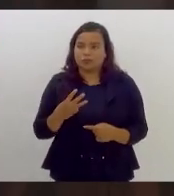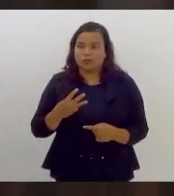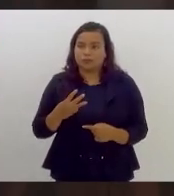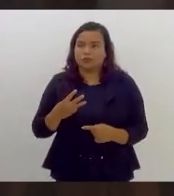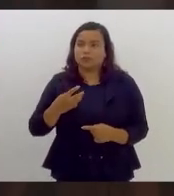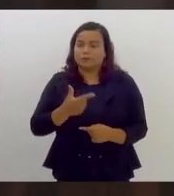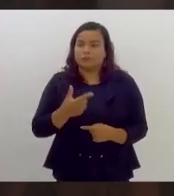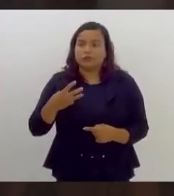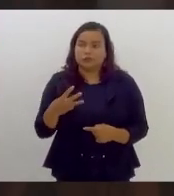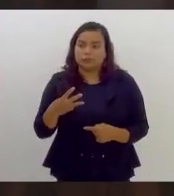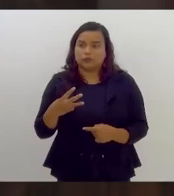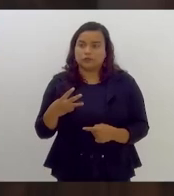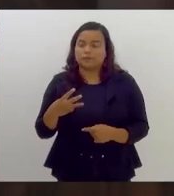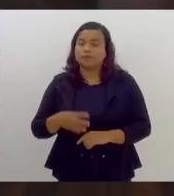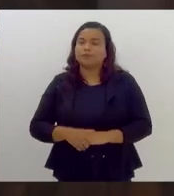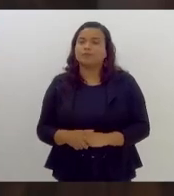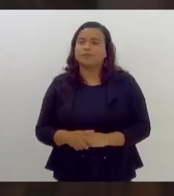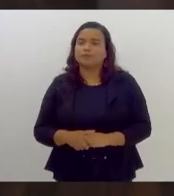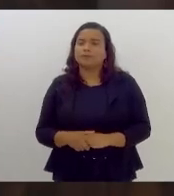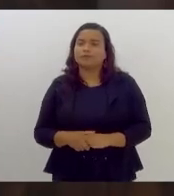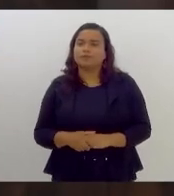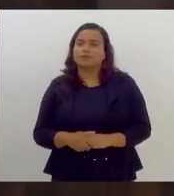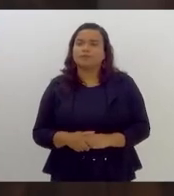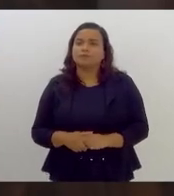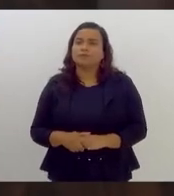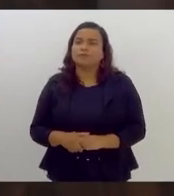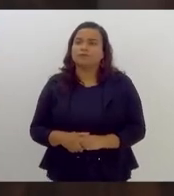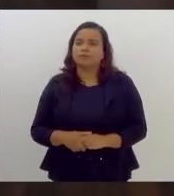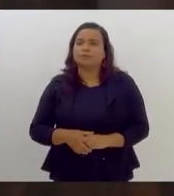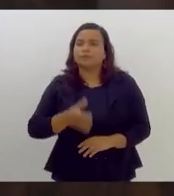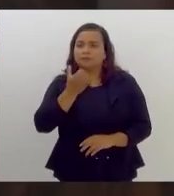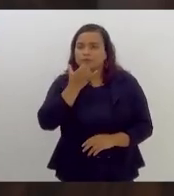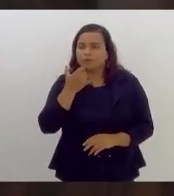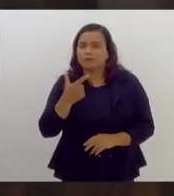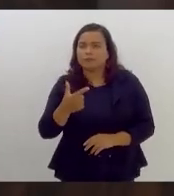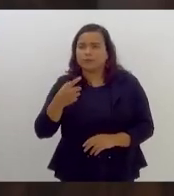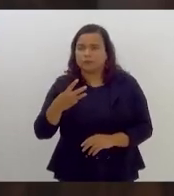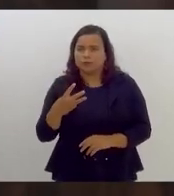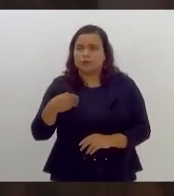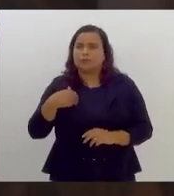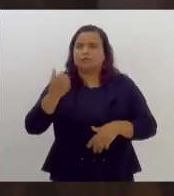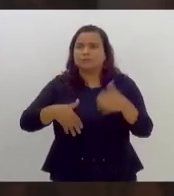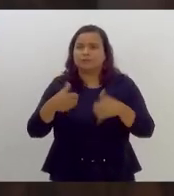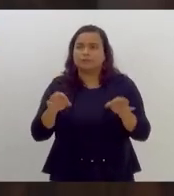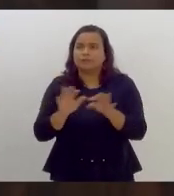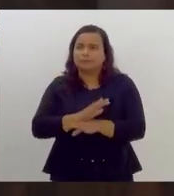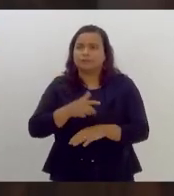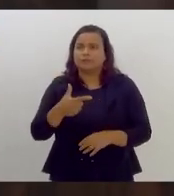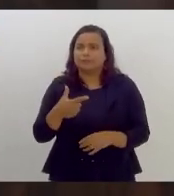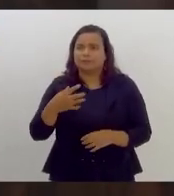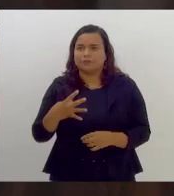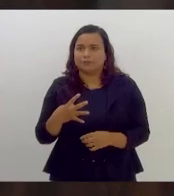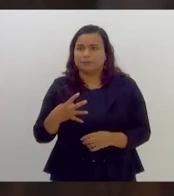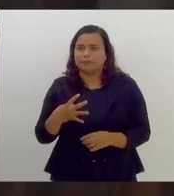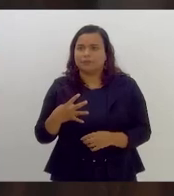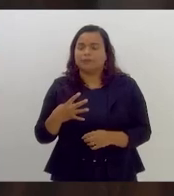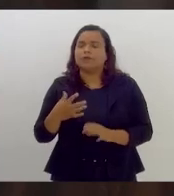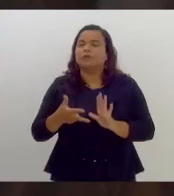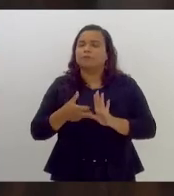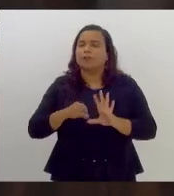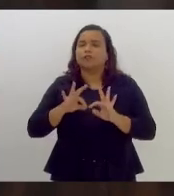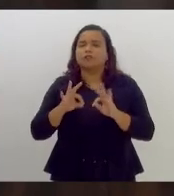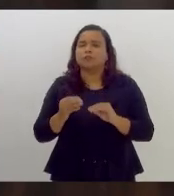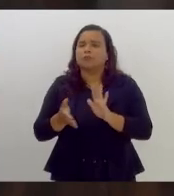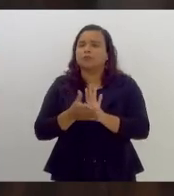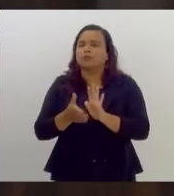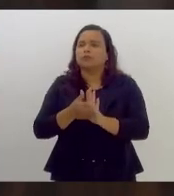no 23º. Não. Desculpa, 23º eu acabei de cantar, 24º, veto total aposto ao